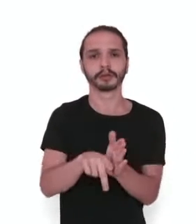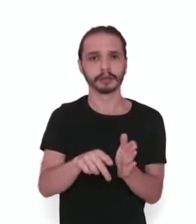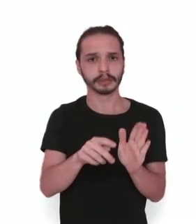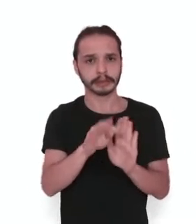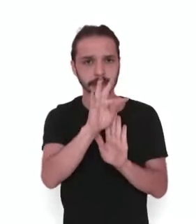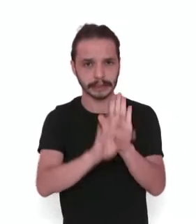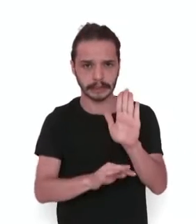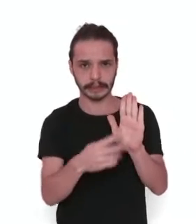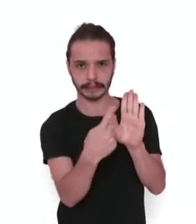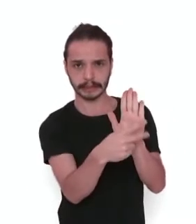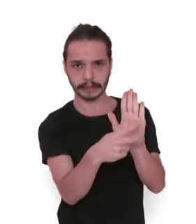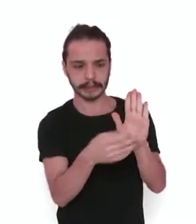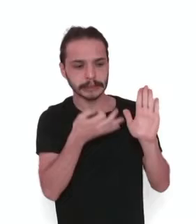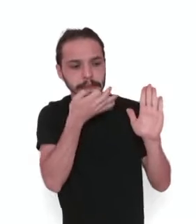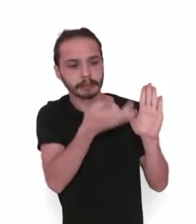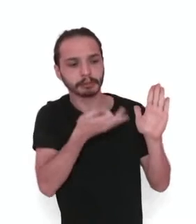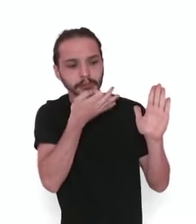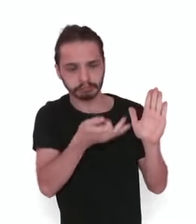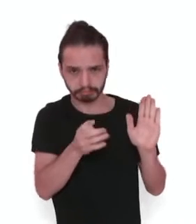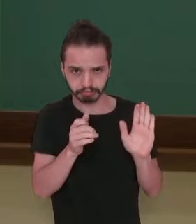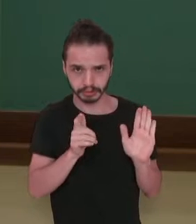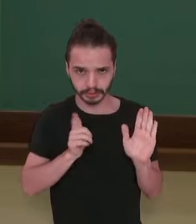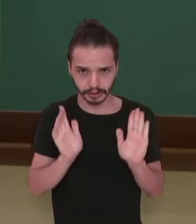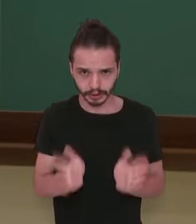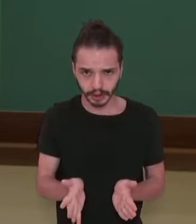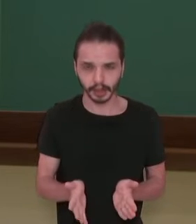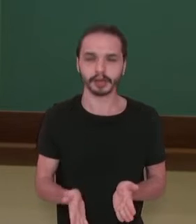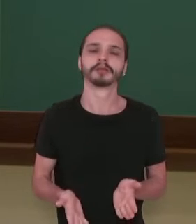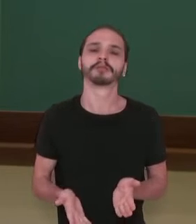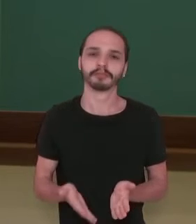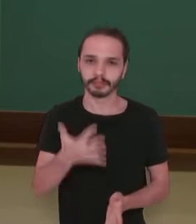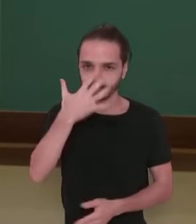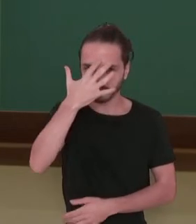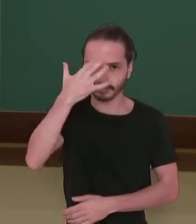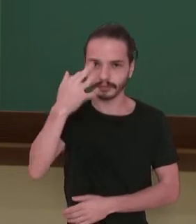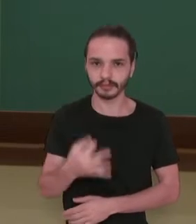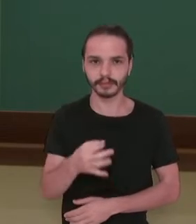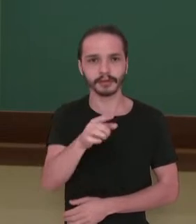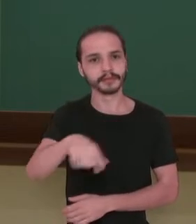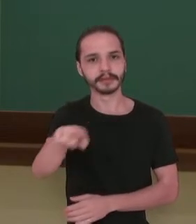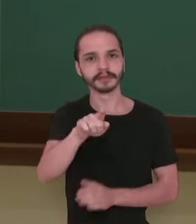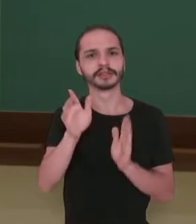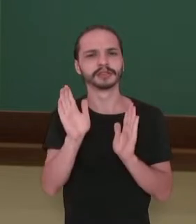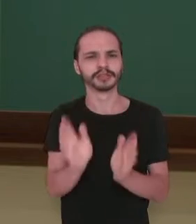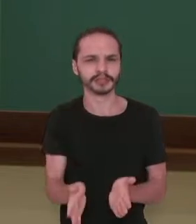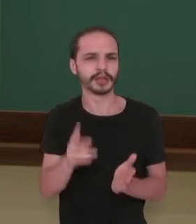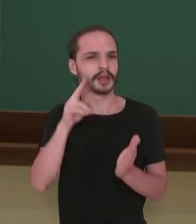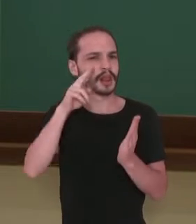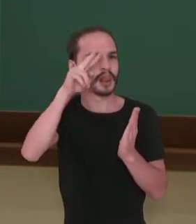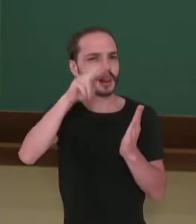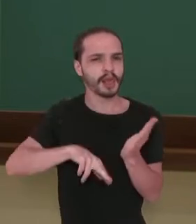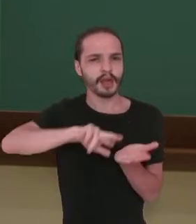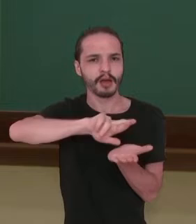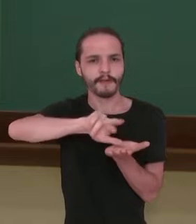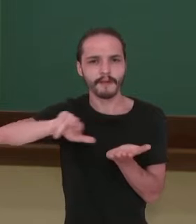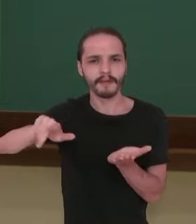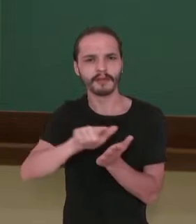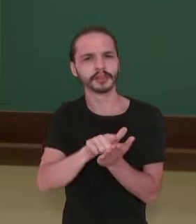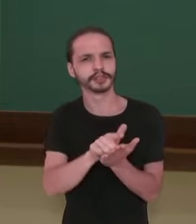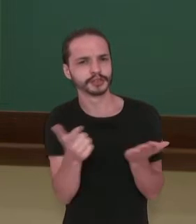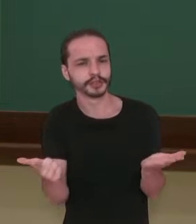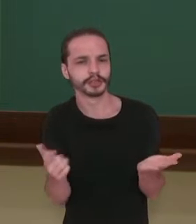por eles? Então, com certeza vocês estão habituados aí a ler vários textos do campo